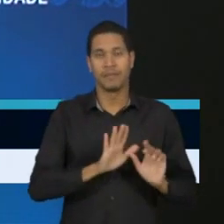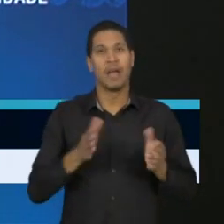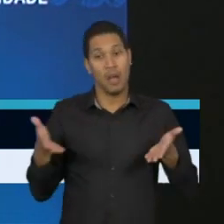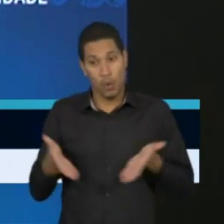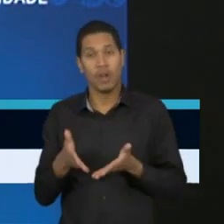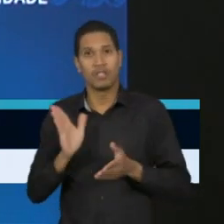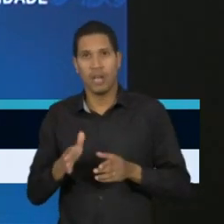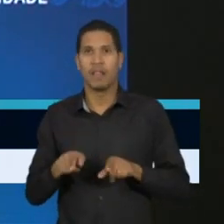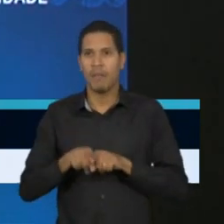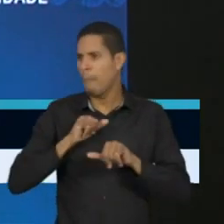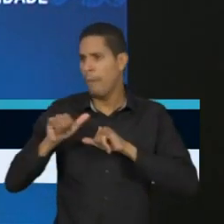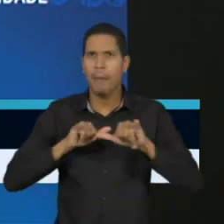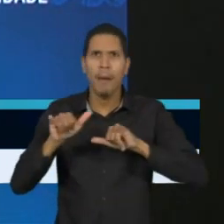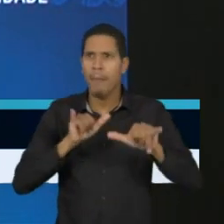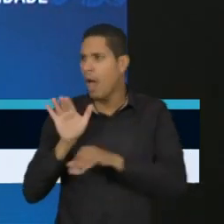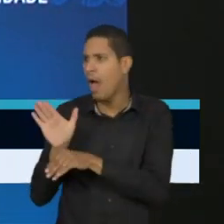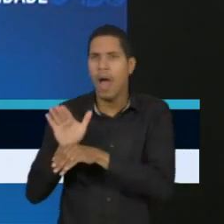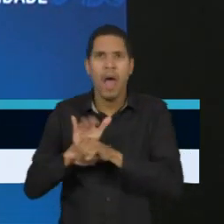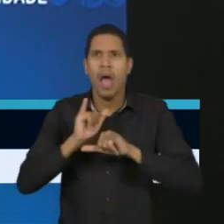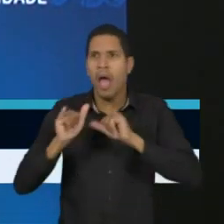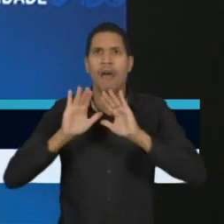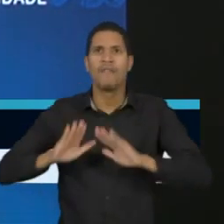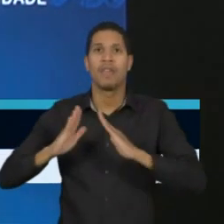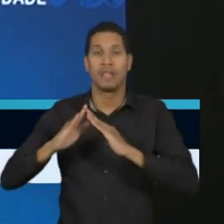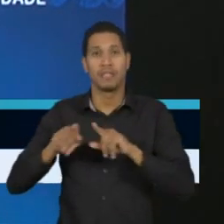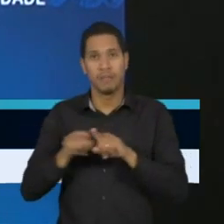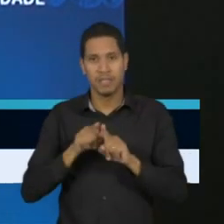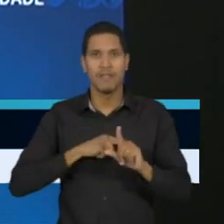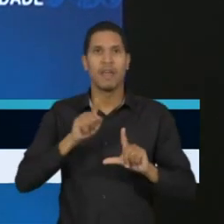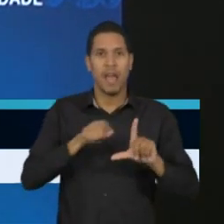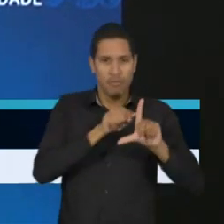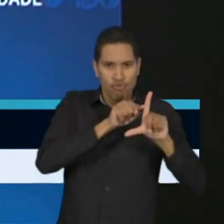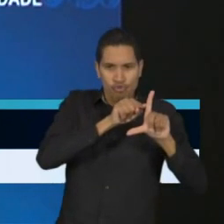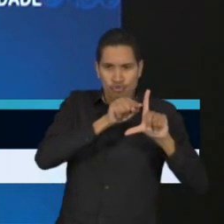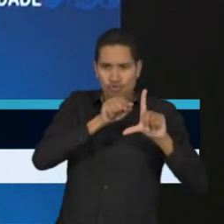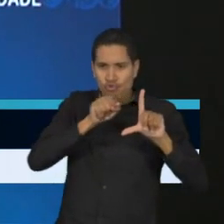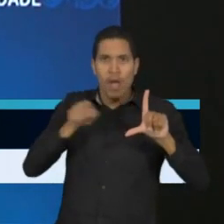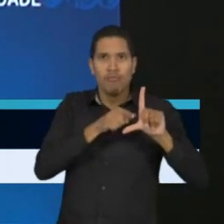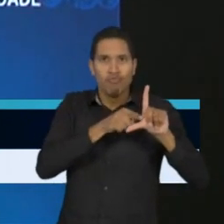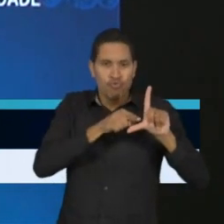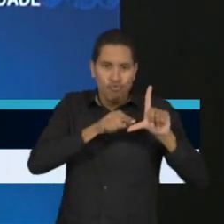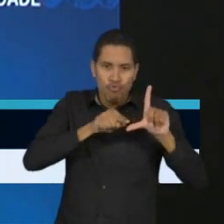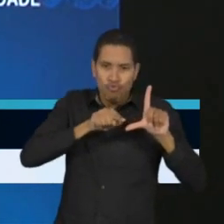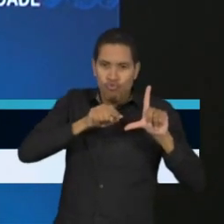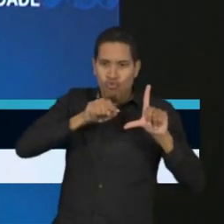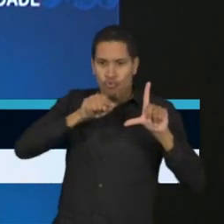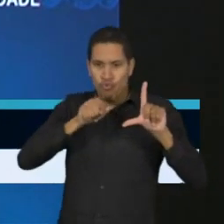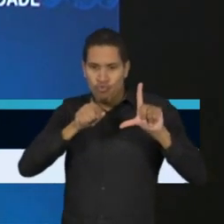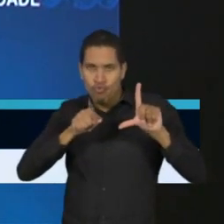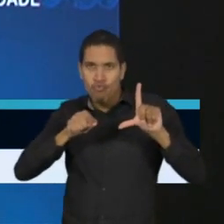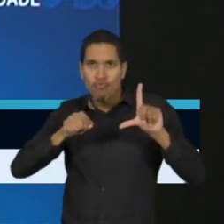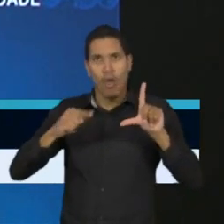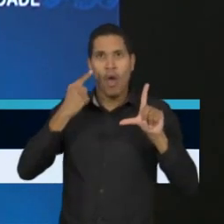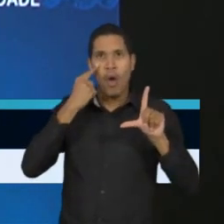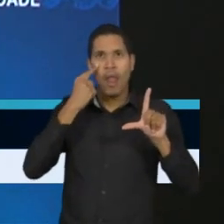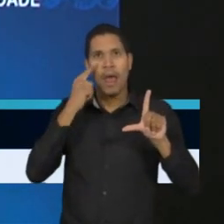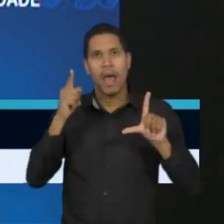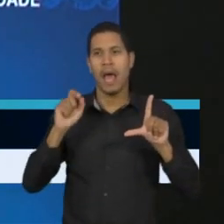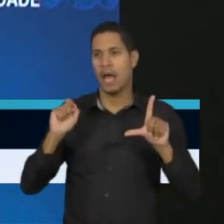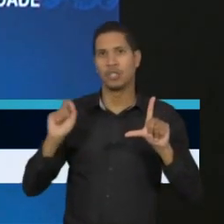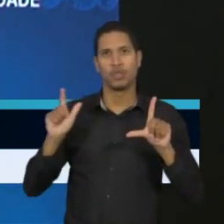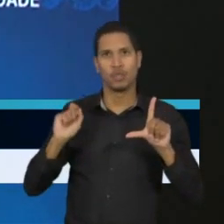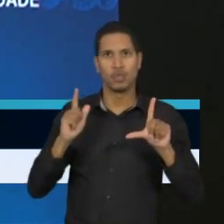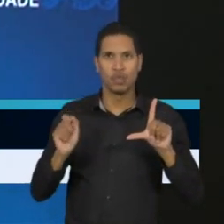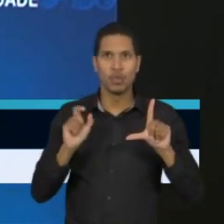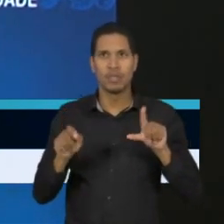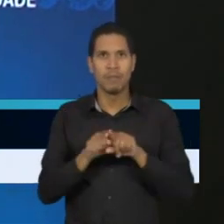as medidas, a projeção já entrou dentro do que é disponível. Então, nós vamos ter, durante abril e